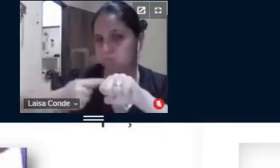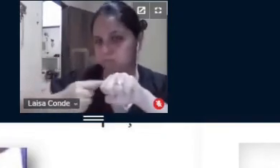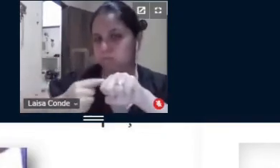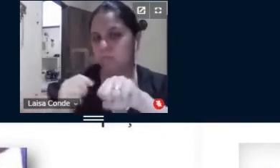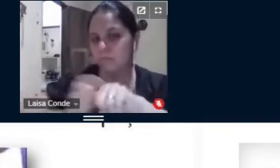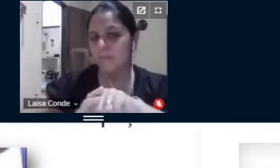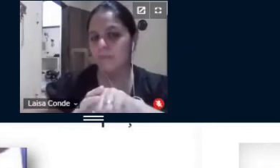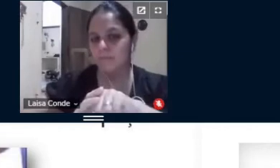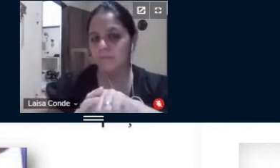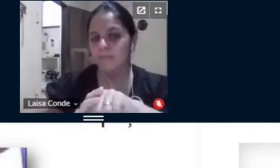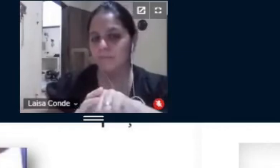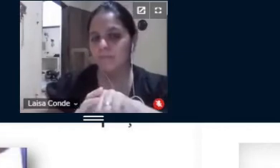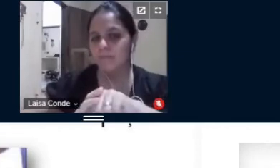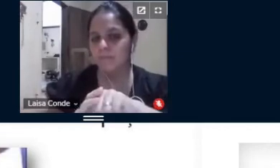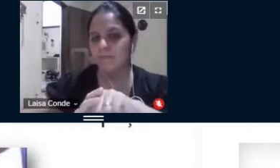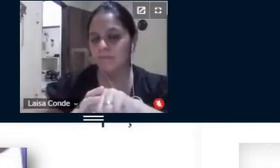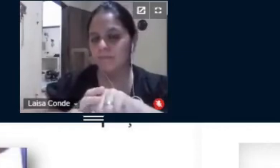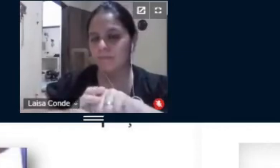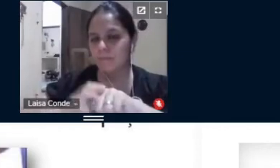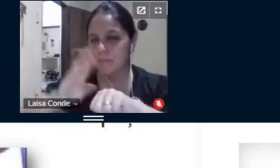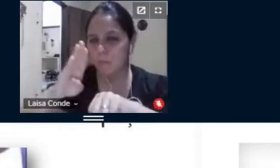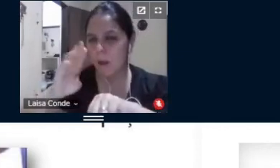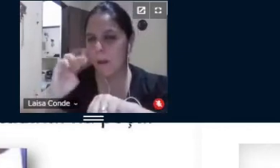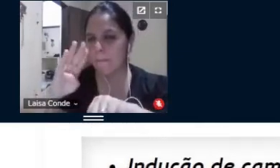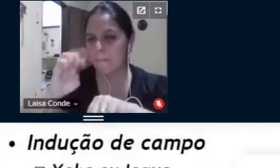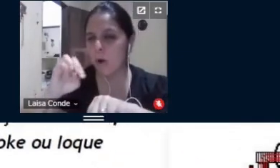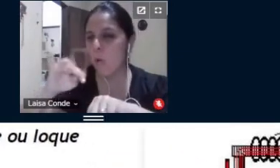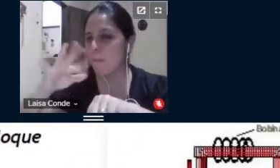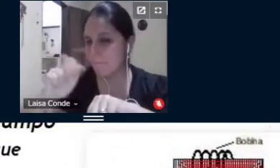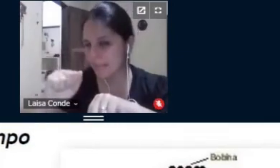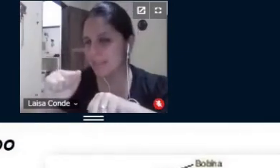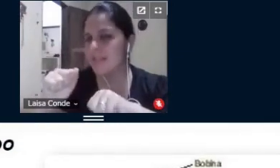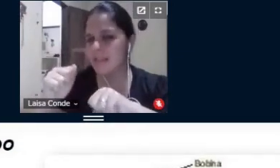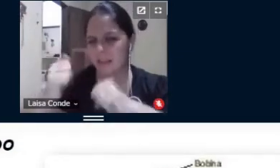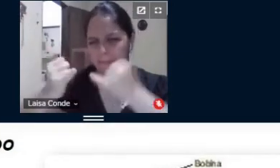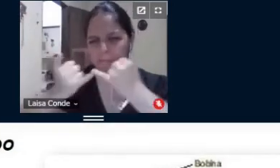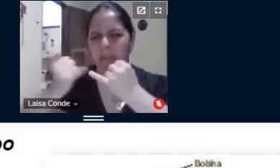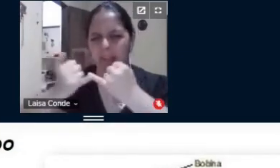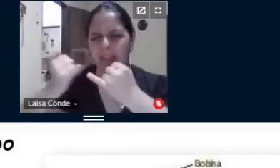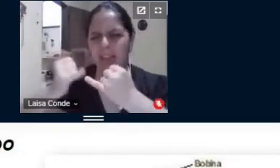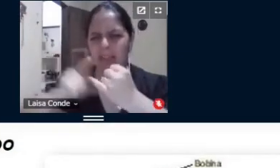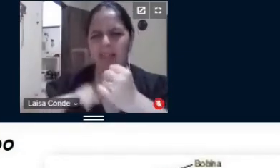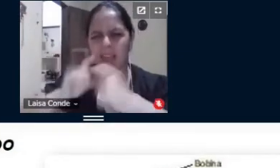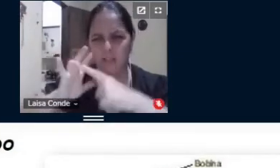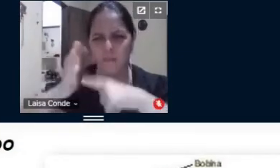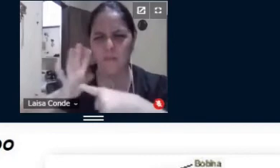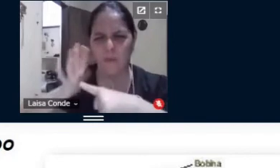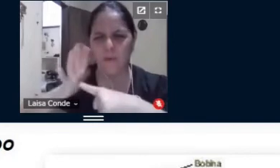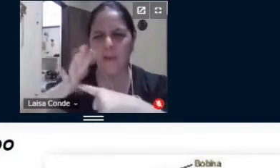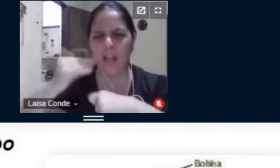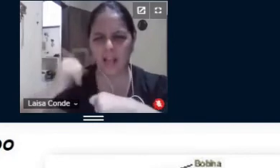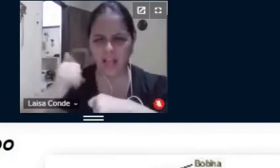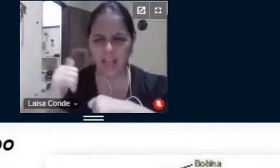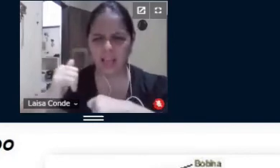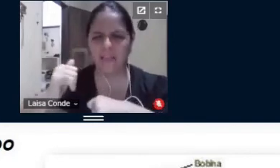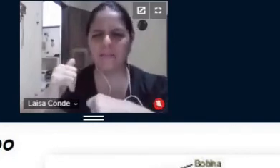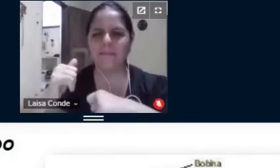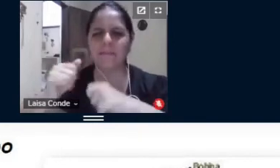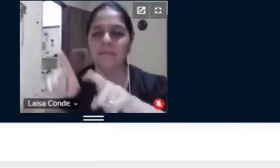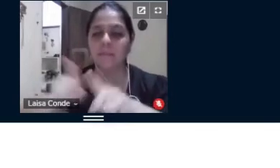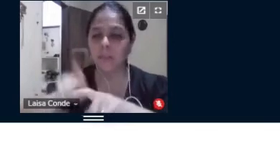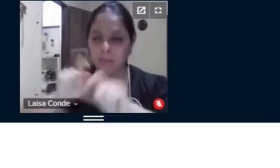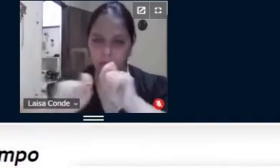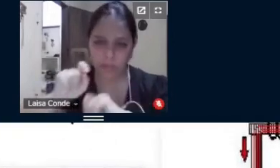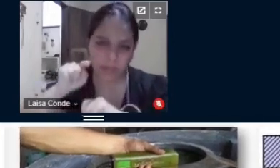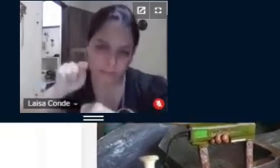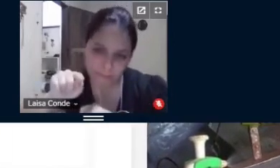Vamos parecer daquela bobina que a gente tem nos motores elétricos. A gente pode ter esse dispositivozinho que a gente chama